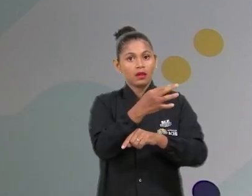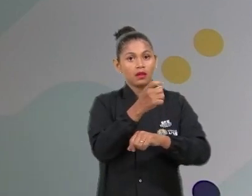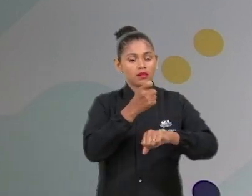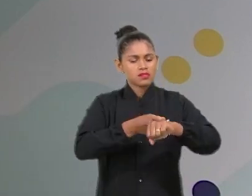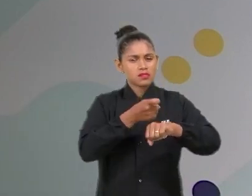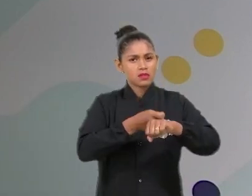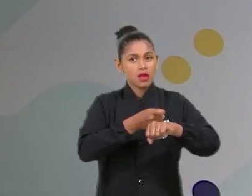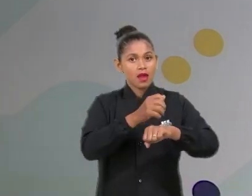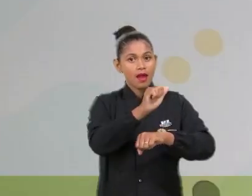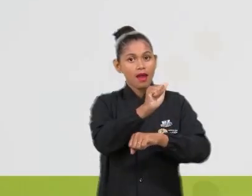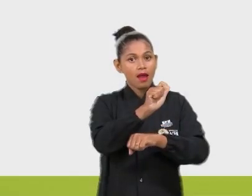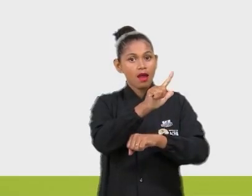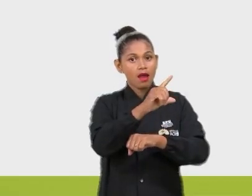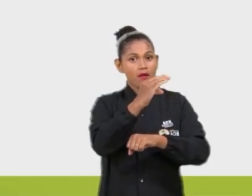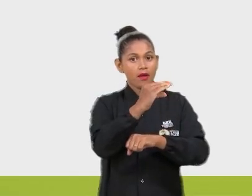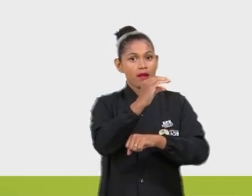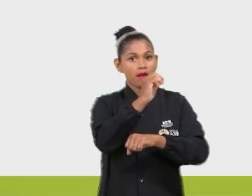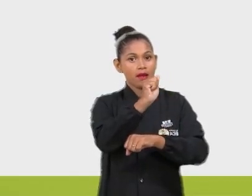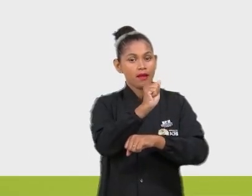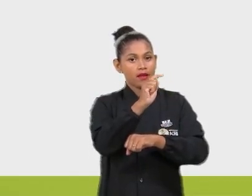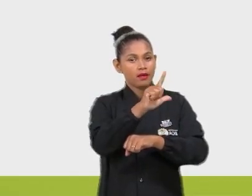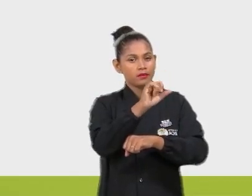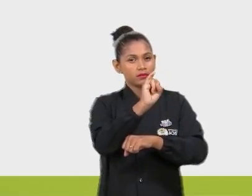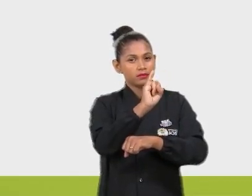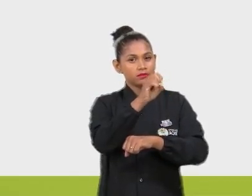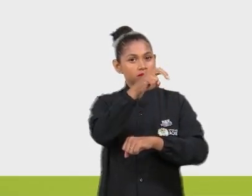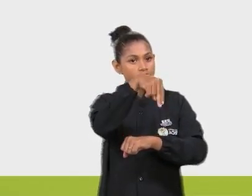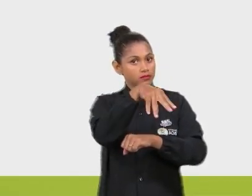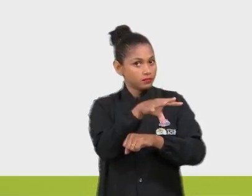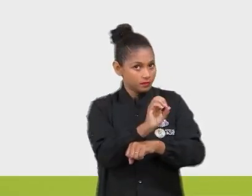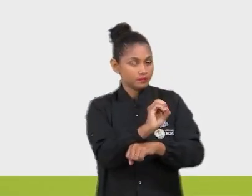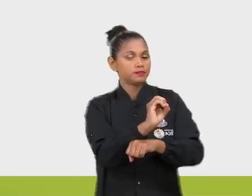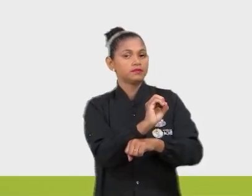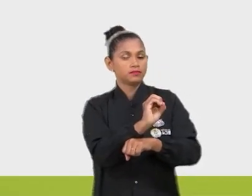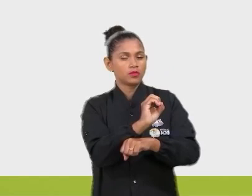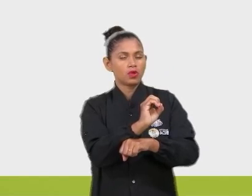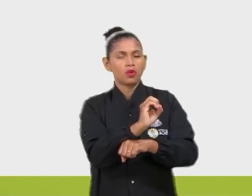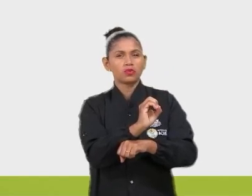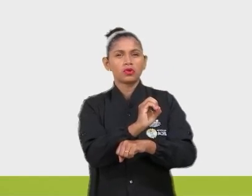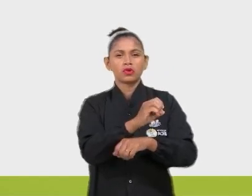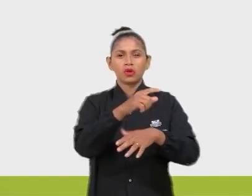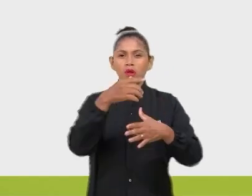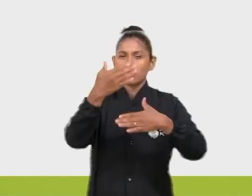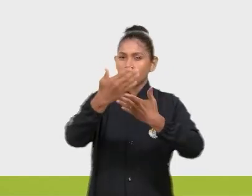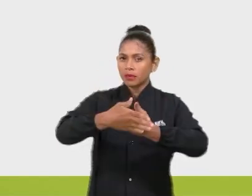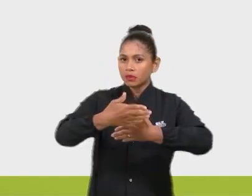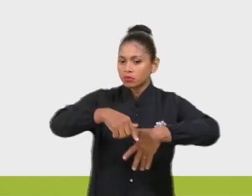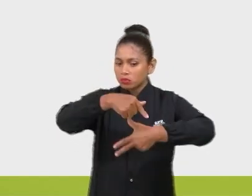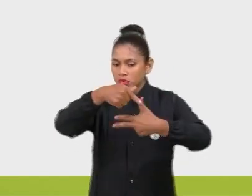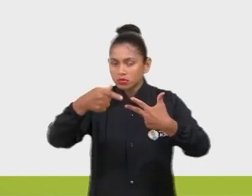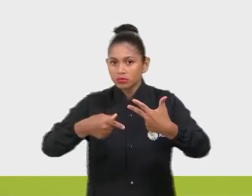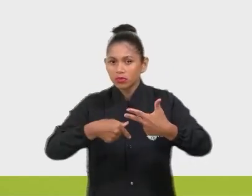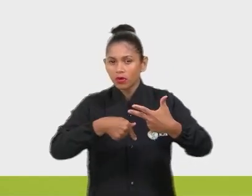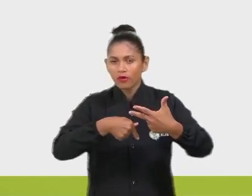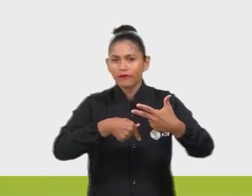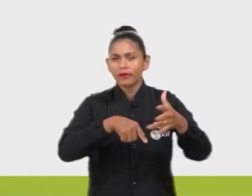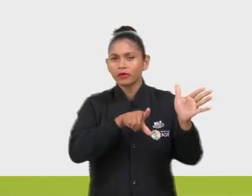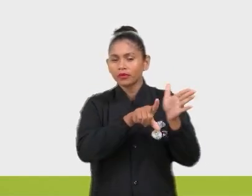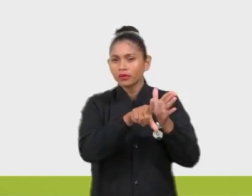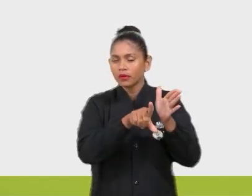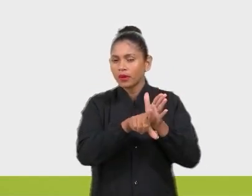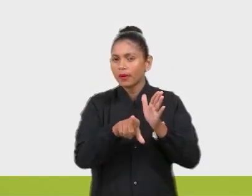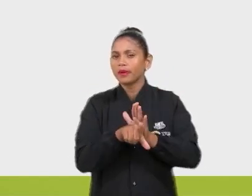Então, todas as vezes que na prova do Enem alguma questão for comentado sobre metais alcalinos, você